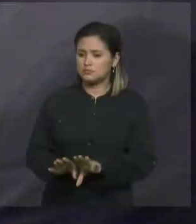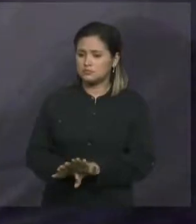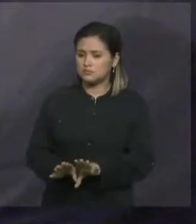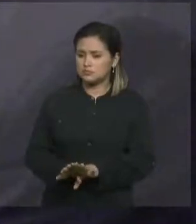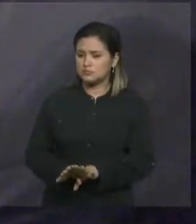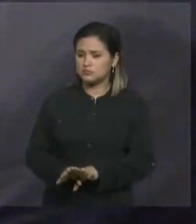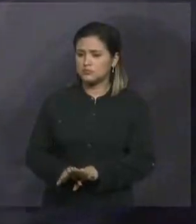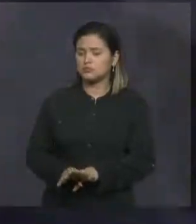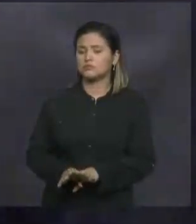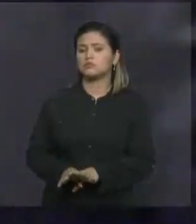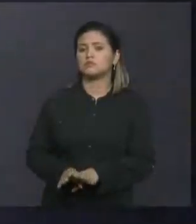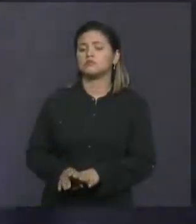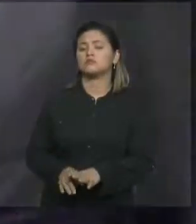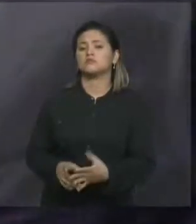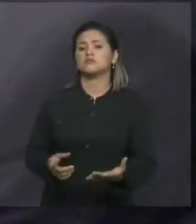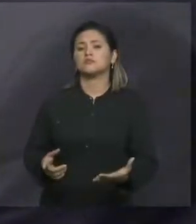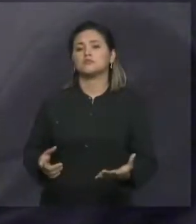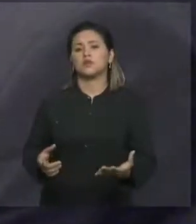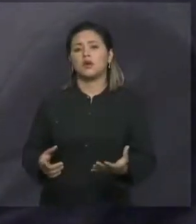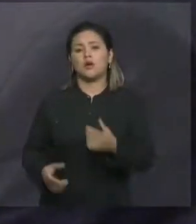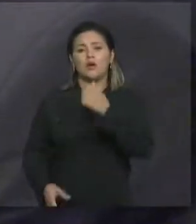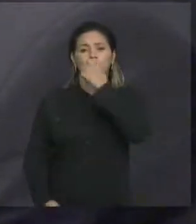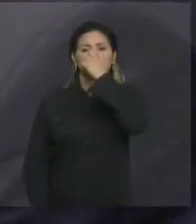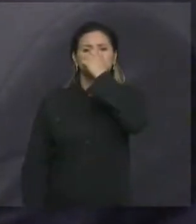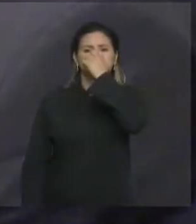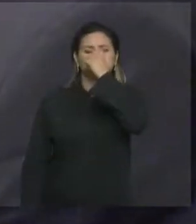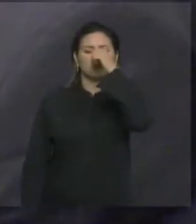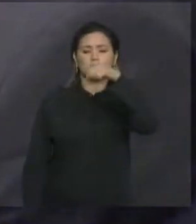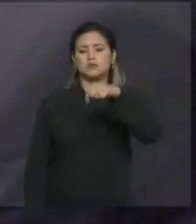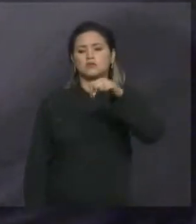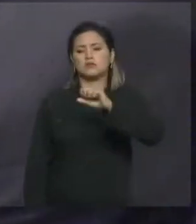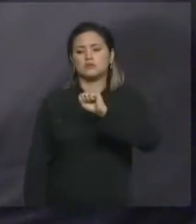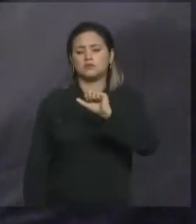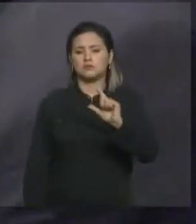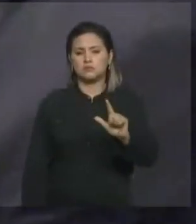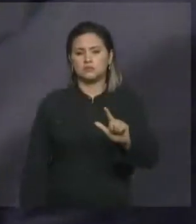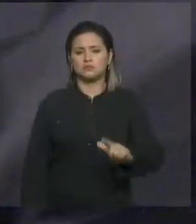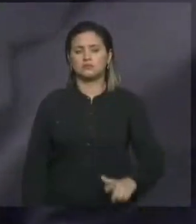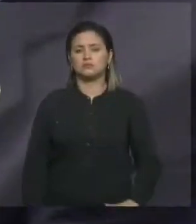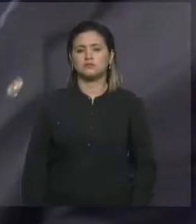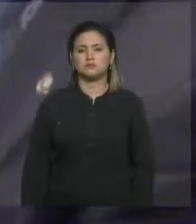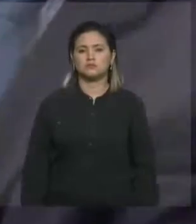gargalo vai tudo aqui para cima do hospital. Só para adicionar isso aí na sua fala.